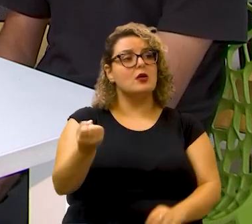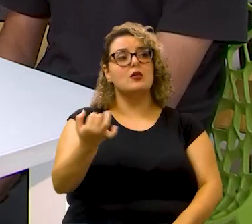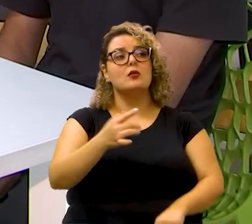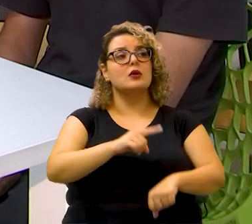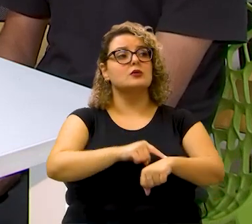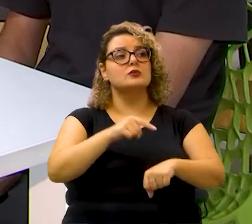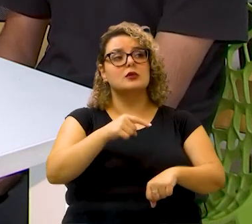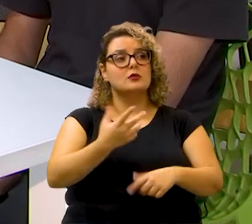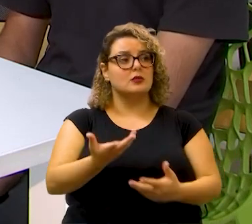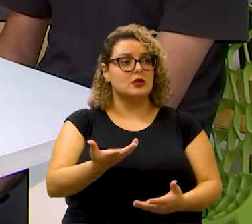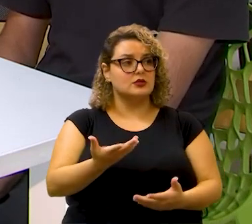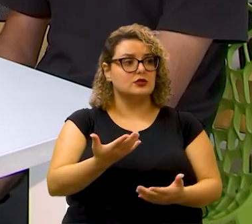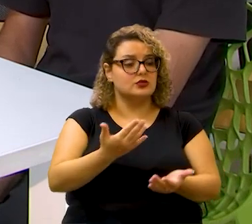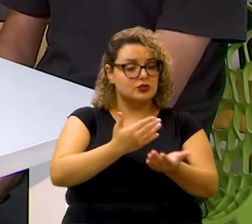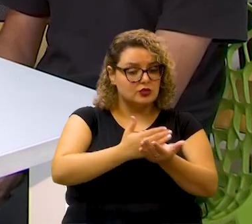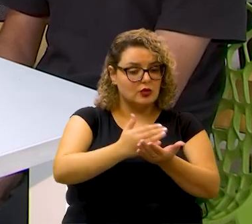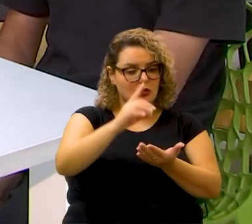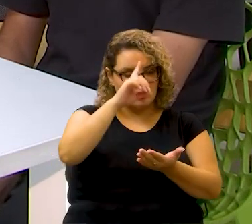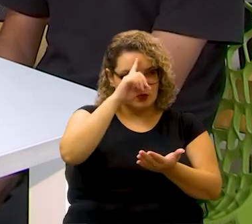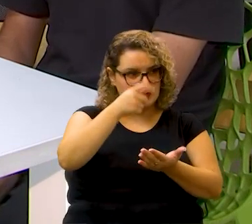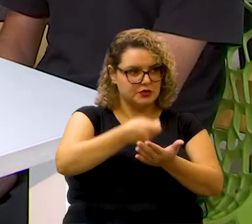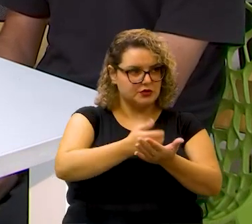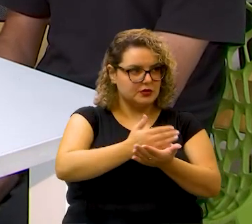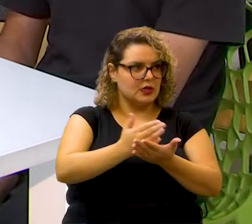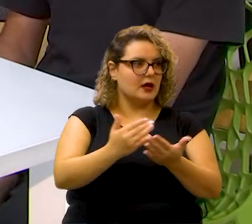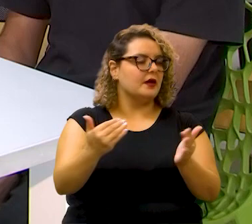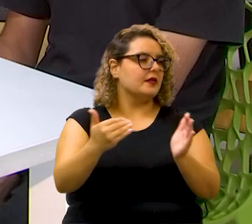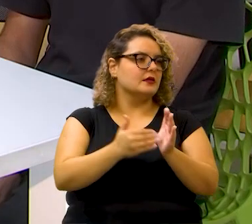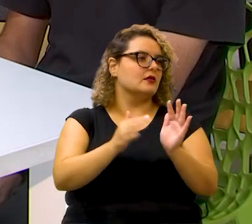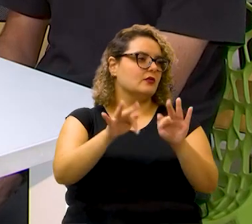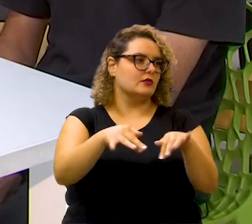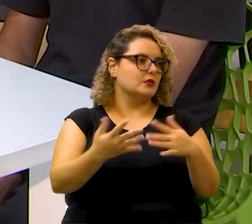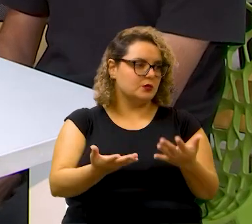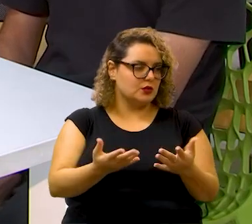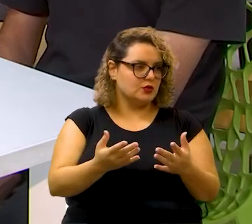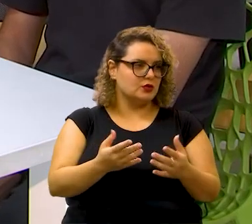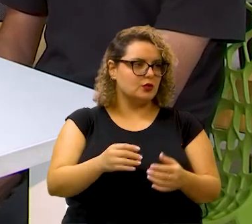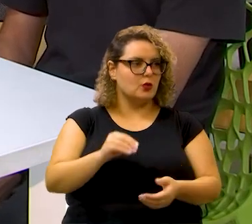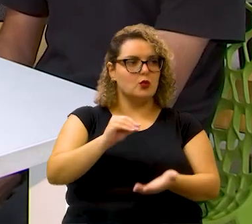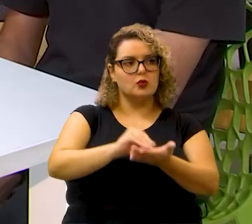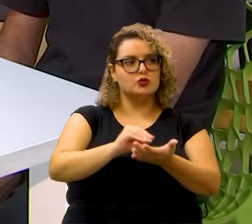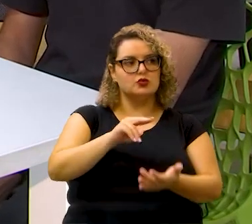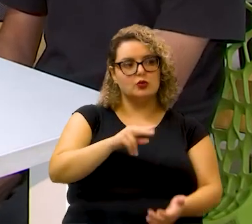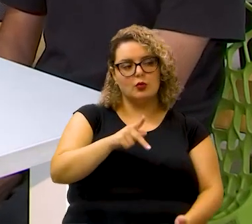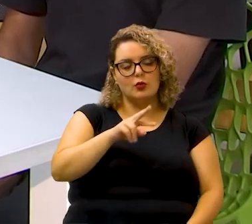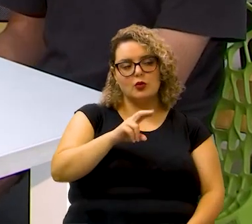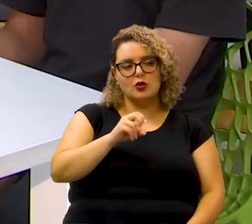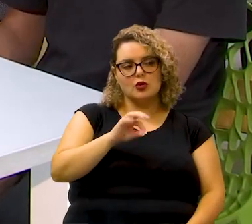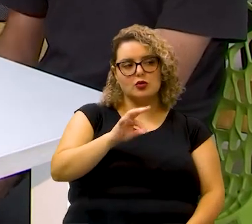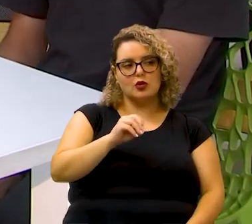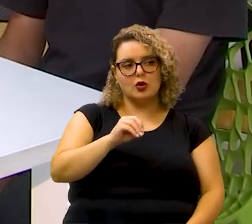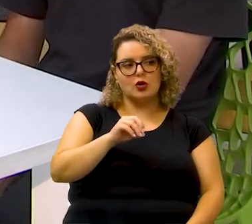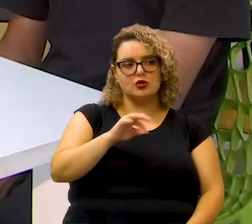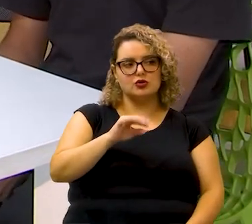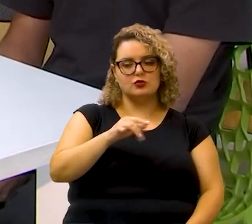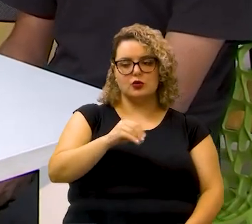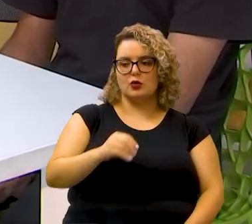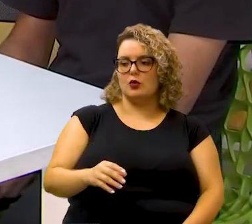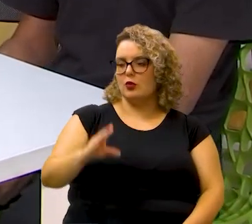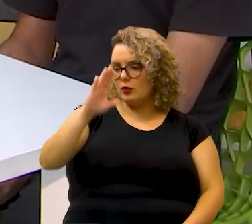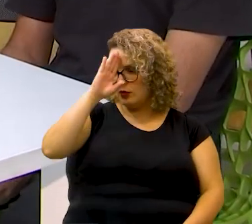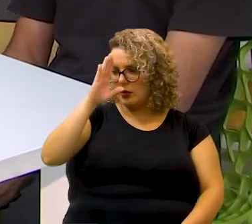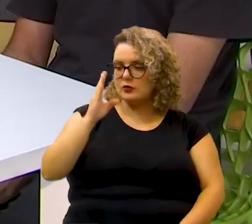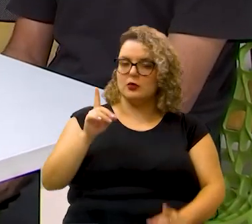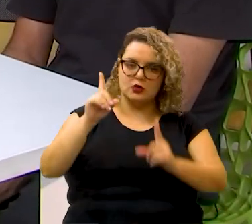projeto e quanto tempo durou, desde que vocês decidiram fazer até o último protótipo? O principal